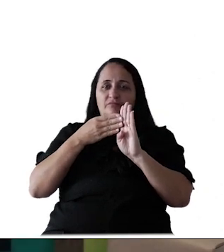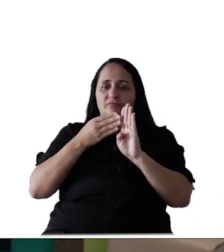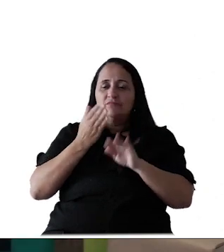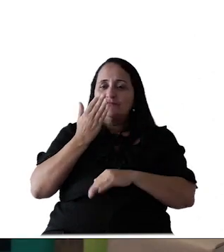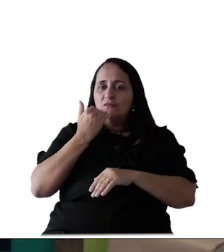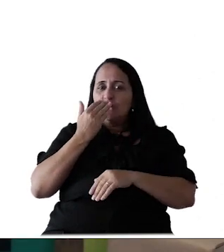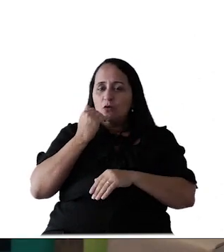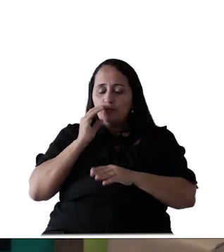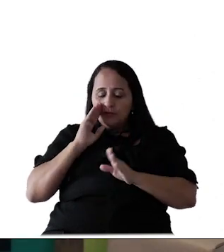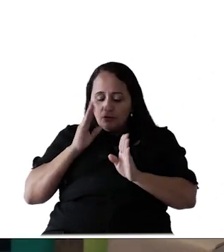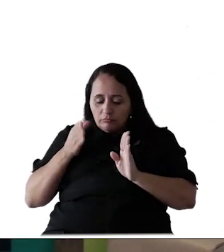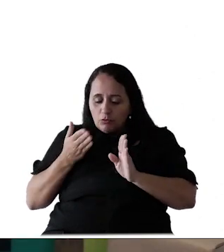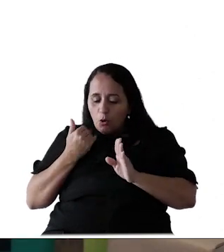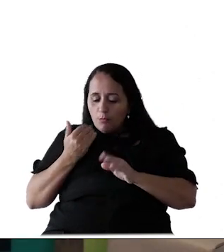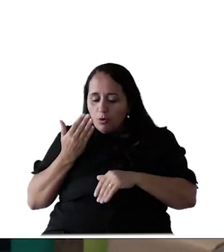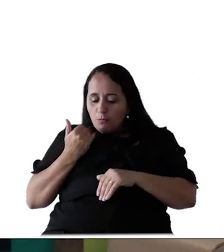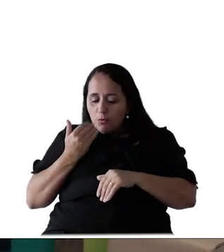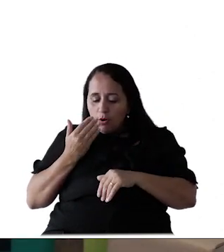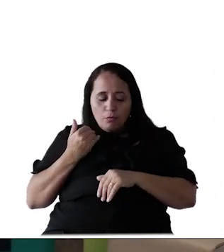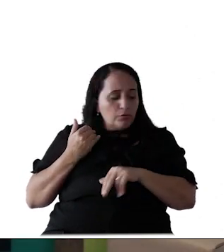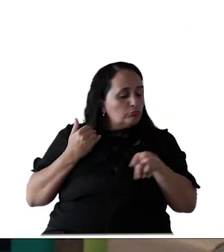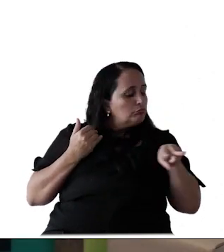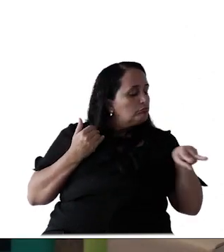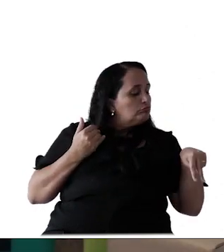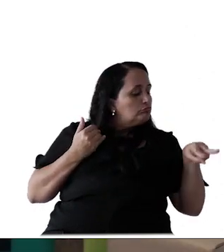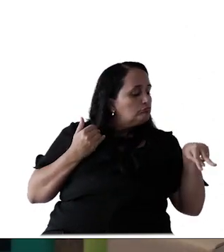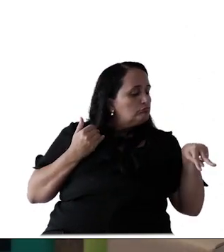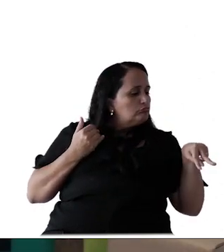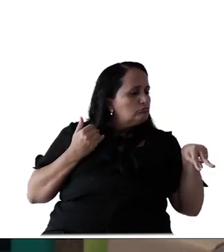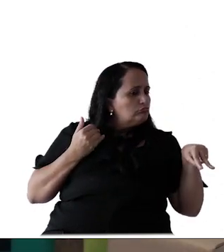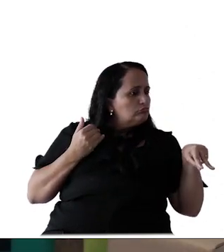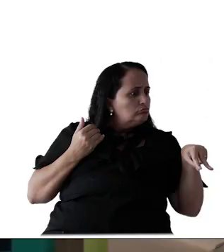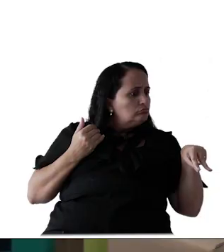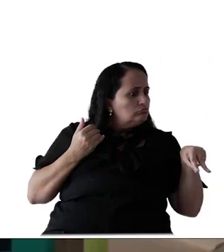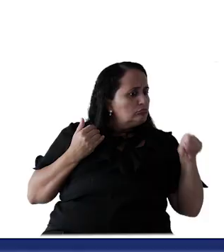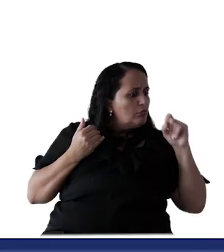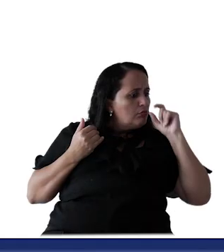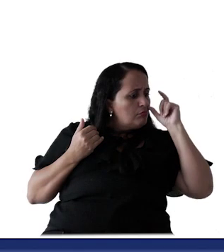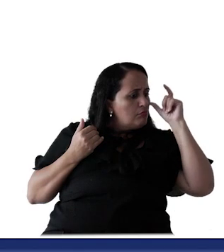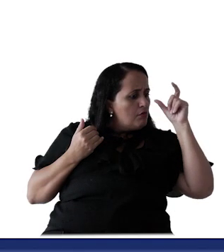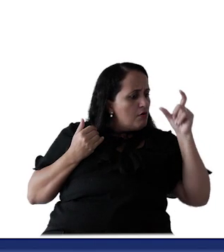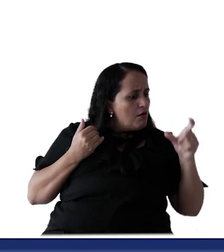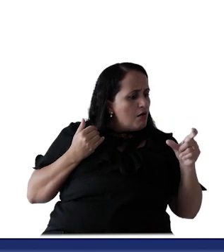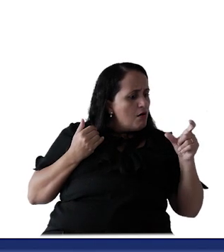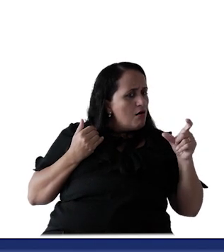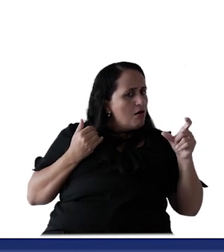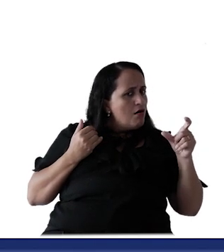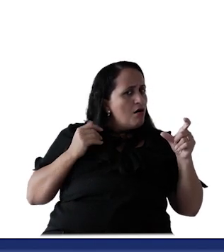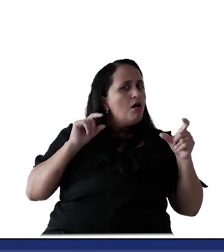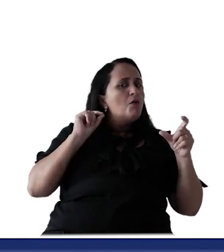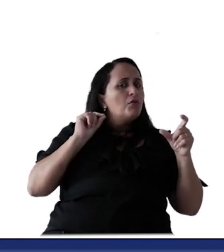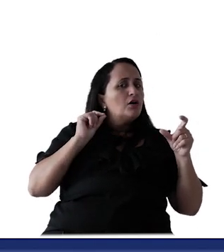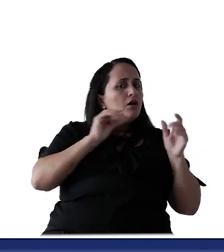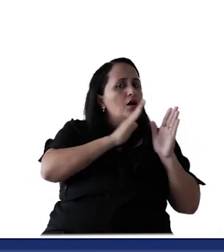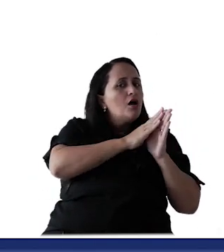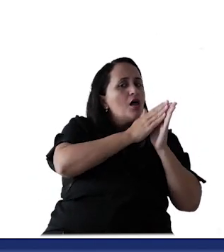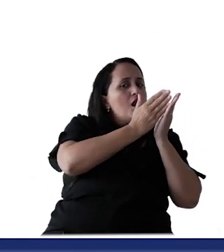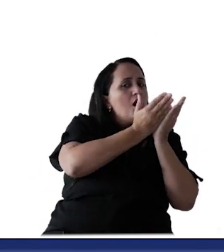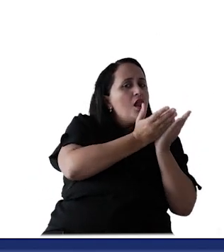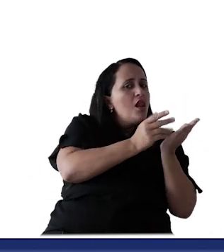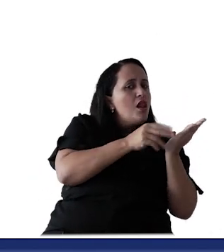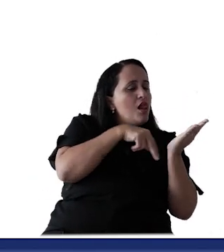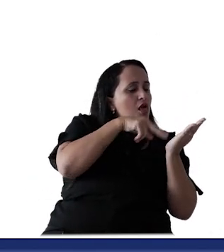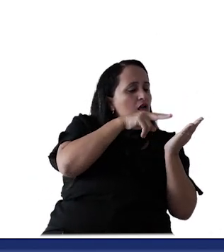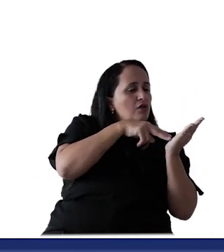agora com o livro. Então, o gestual também é outra marca linguística. Nesse terceiro e última